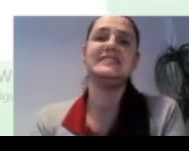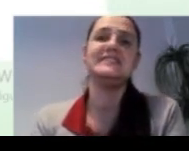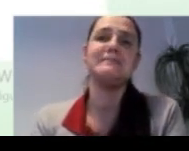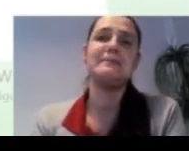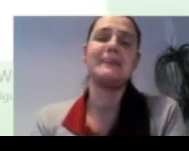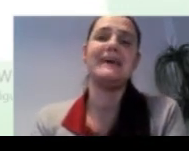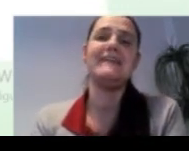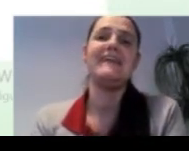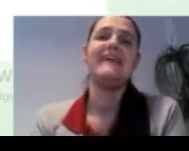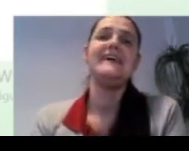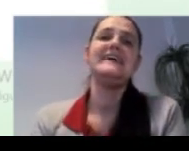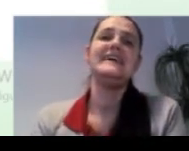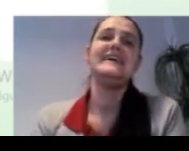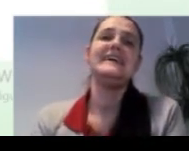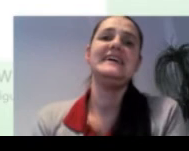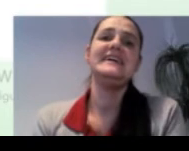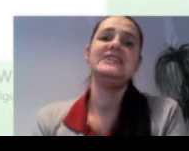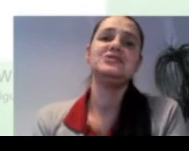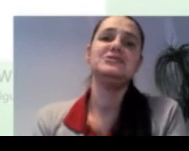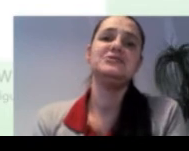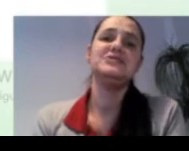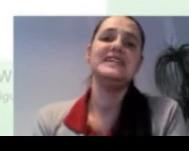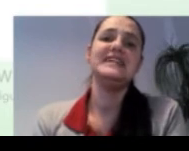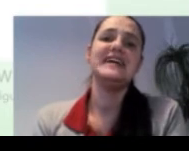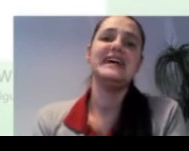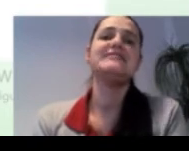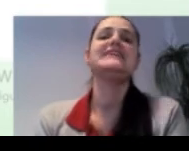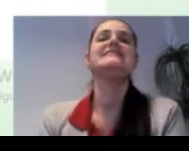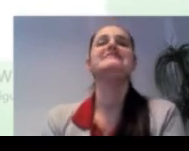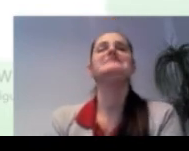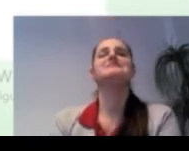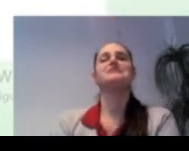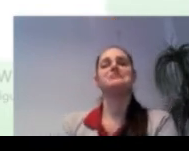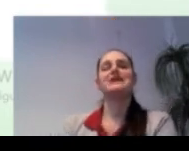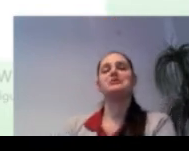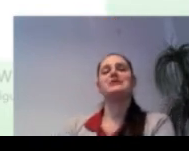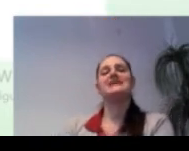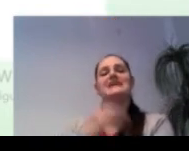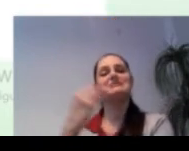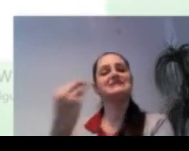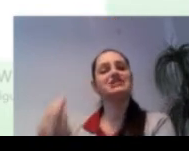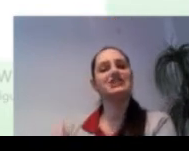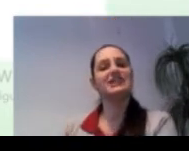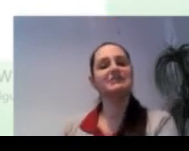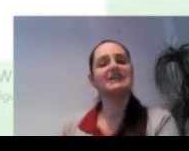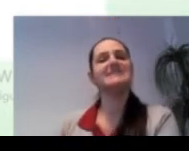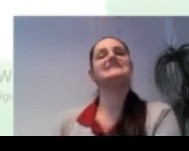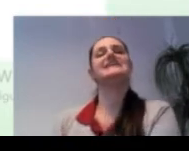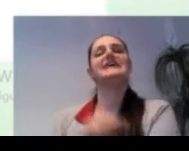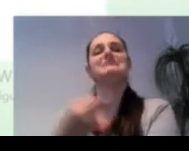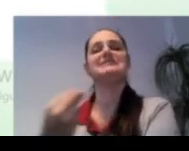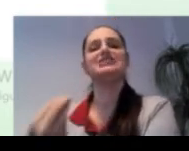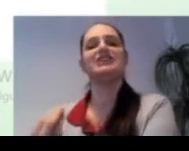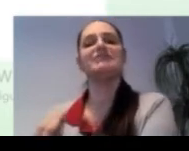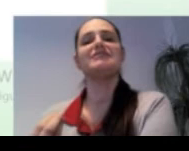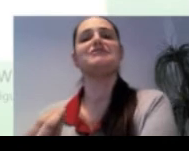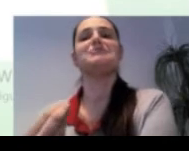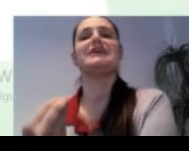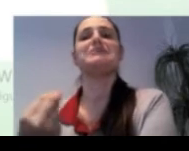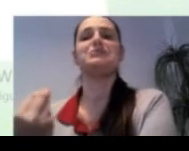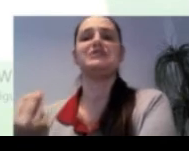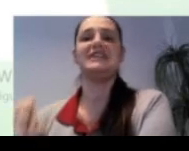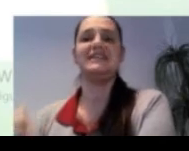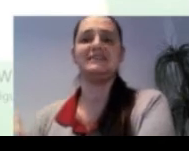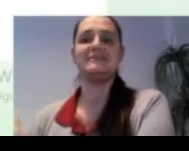guanina, citosina, né? E isso, o DNA vai formar o RNA mensageiro e esse RNA mensageiro